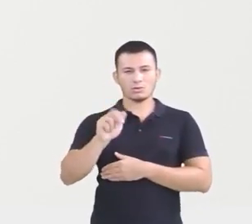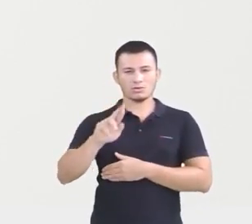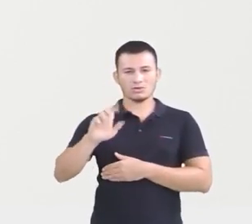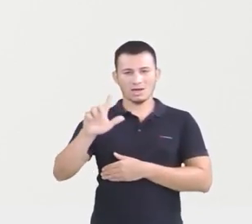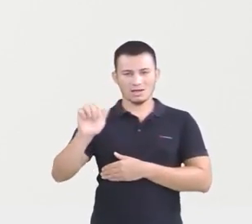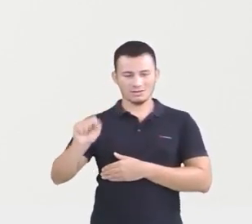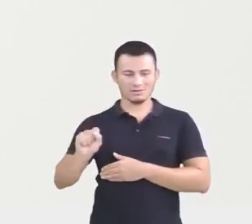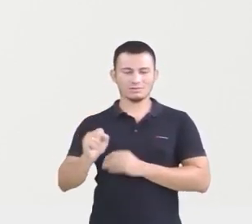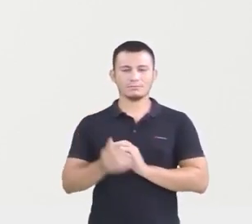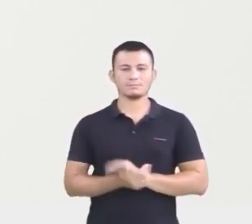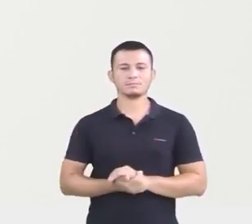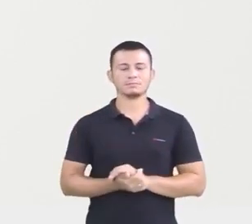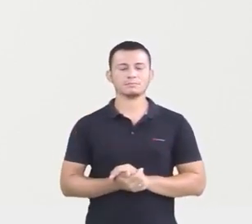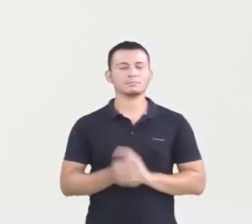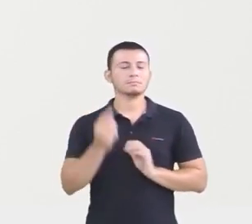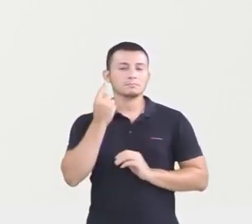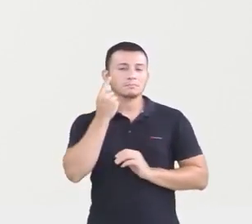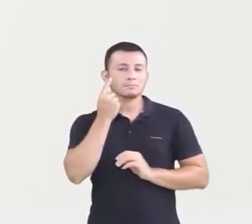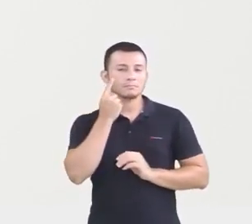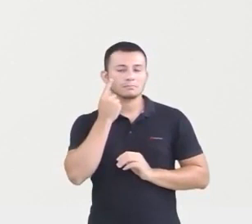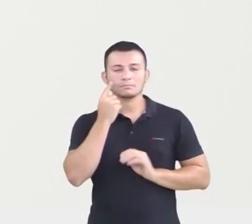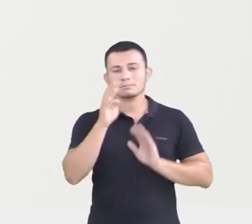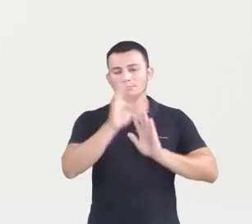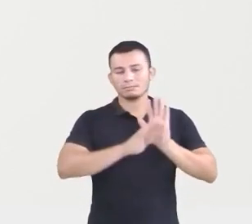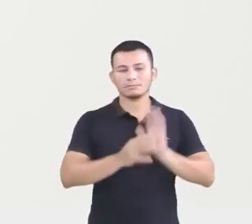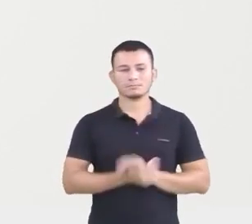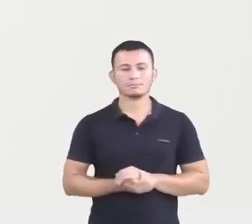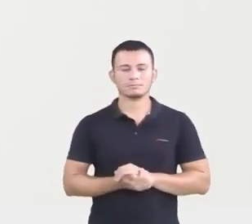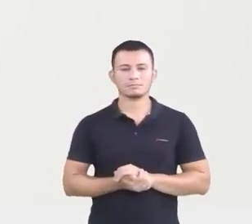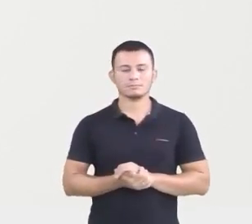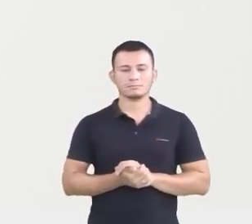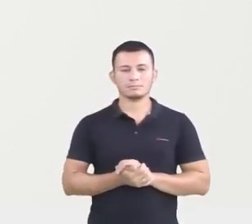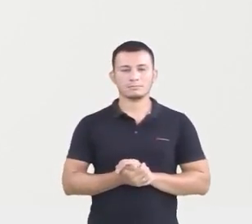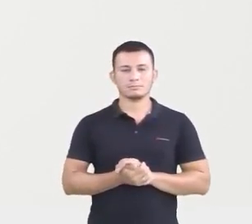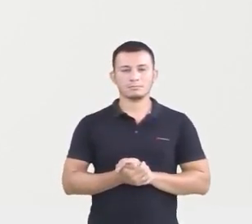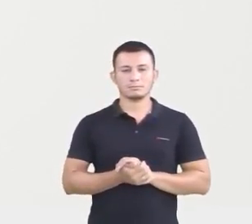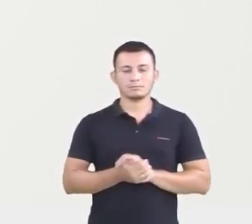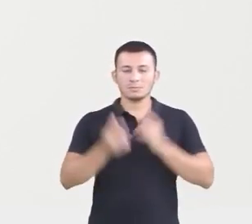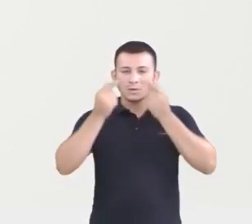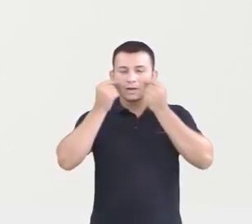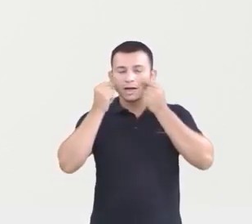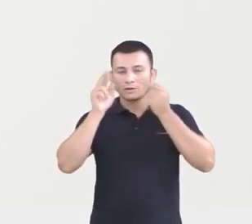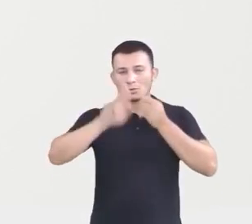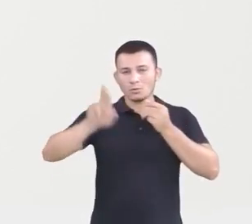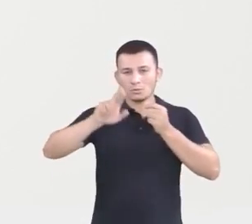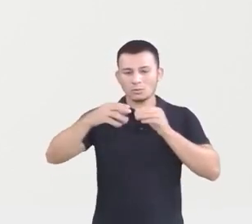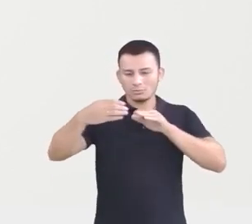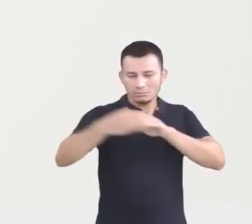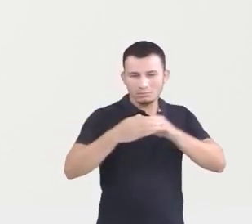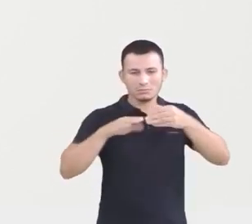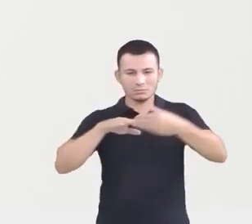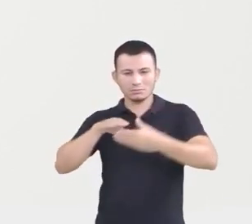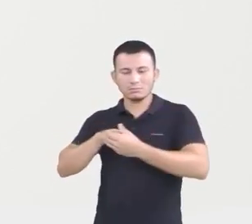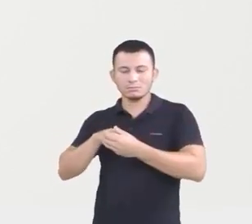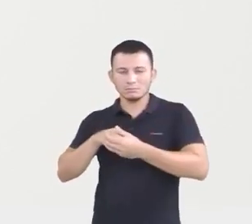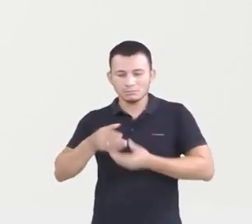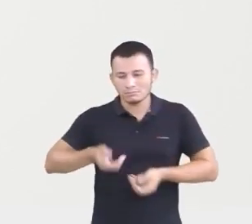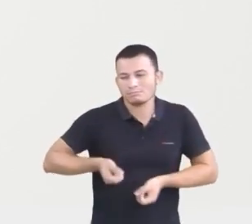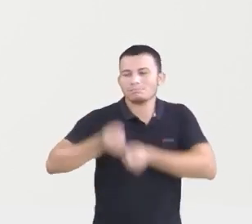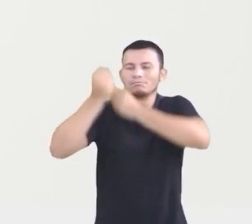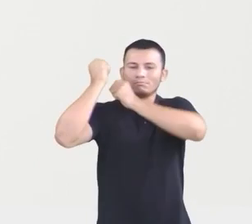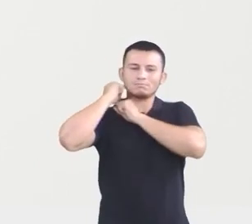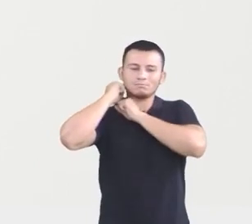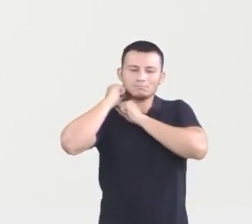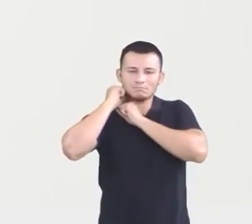Então vamos ler o trecho do livro. O gato calçou as botas, pegou no saco e lá foi floresta